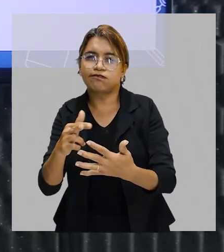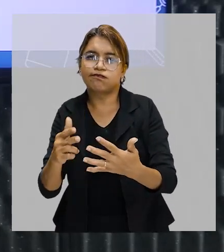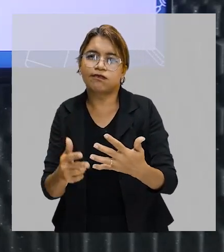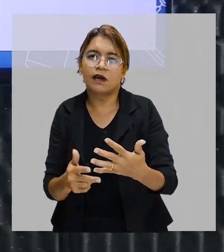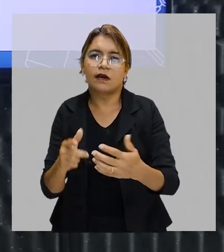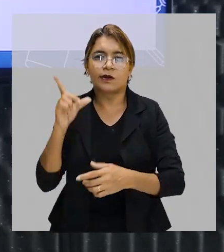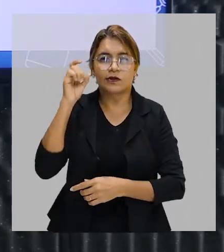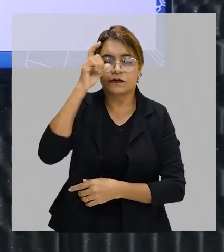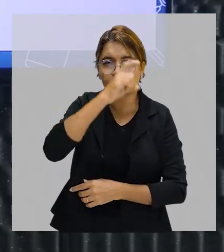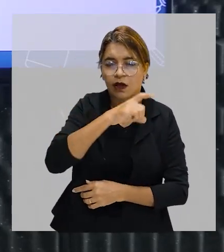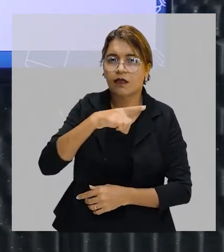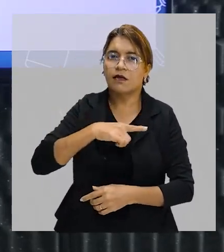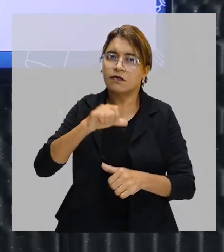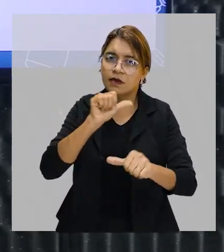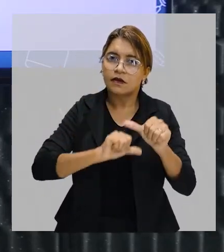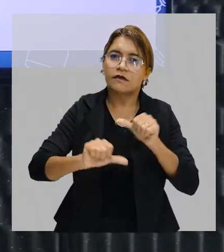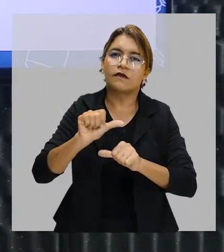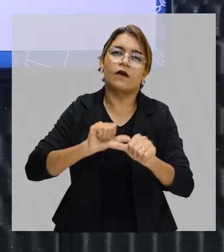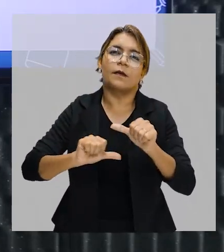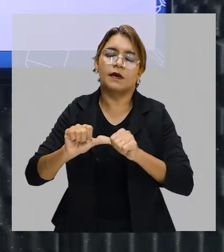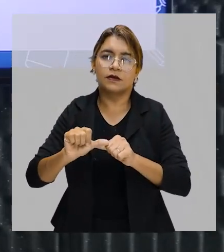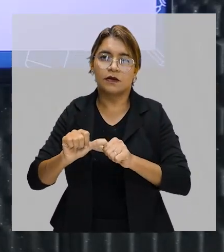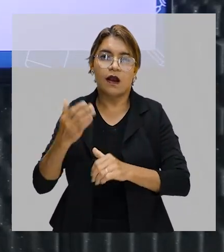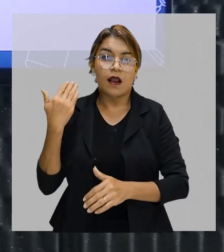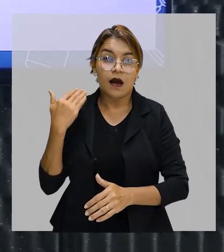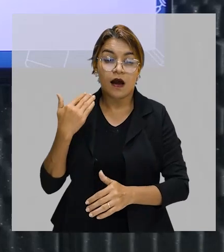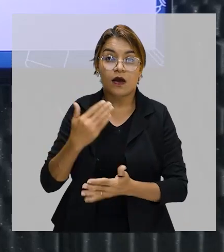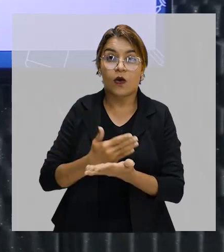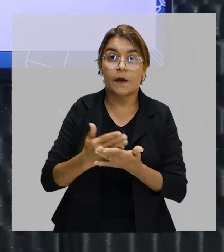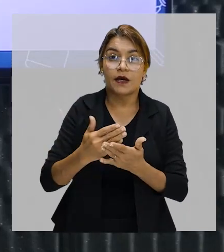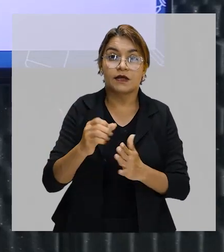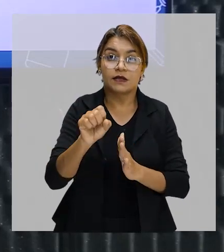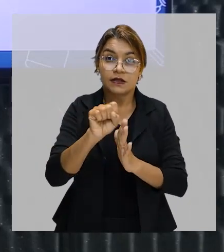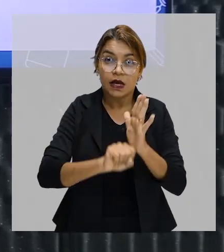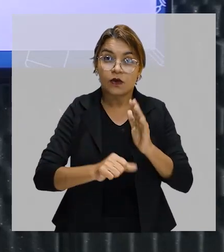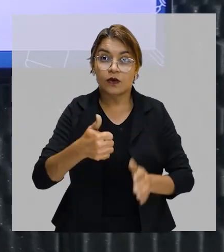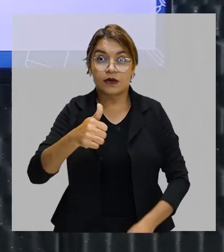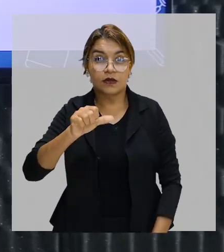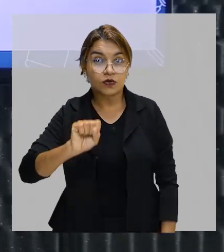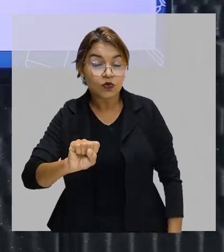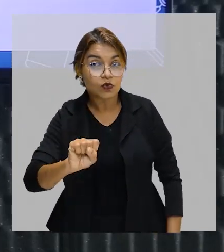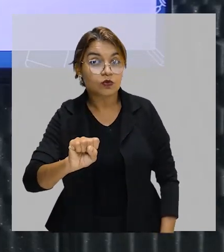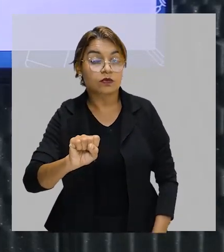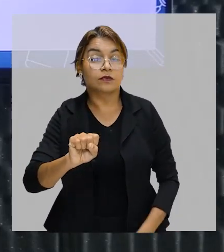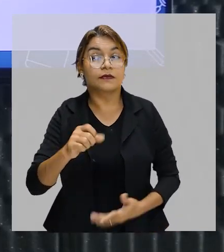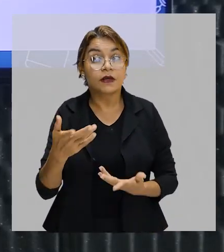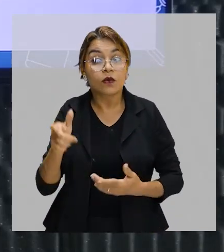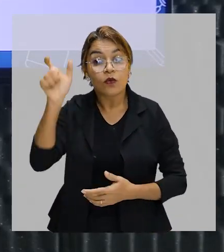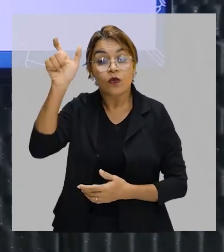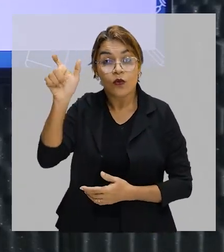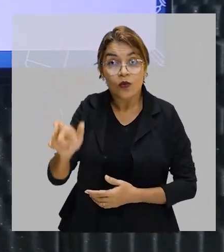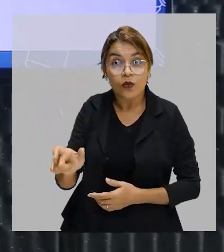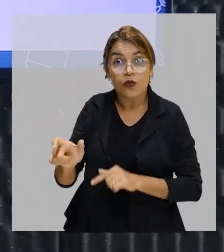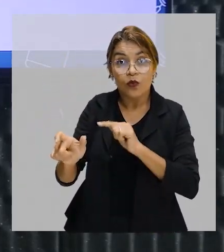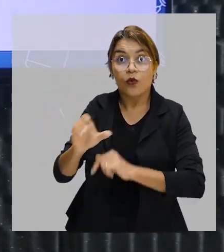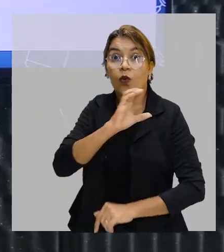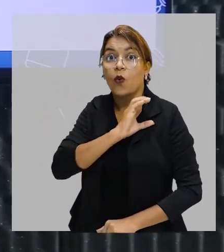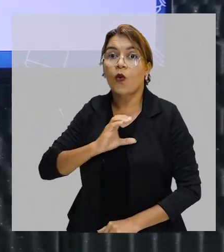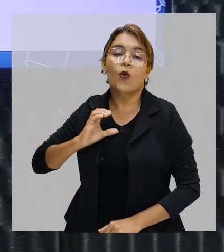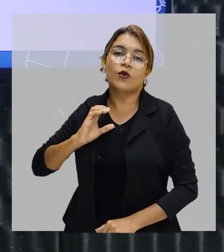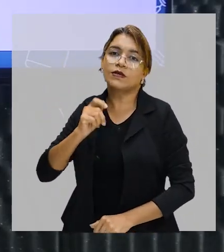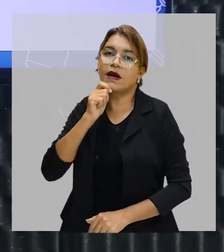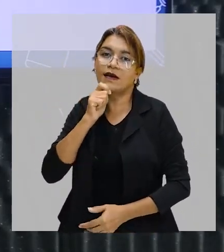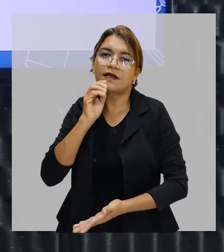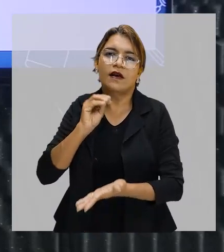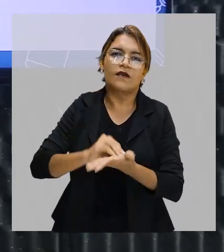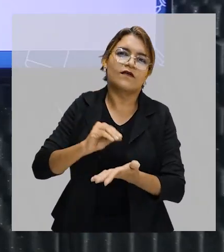por muitas transformações a partir do século XVIII. Tá? Então ele acha que o que Comte fez não era ainda